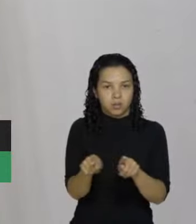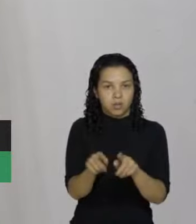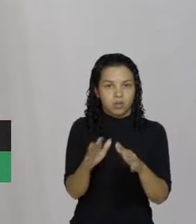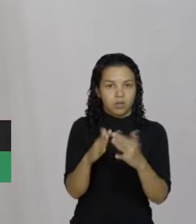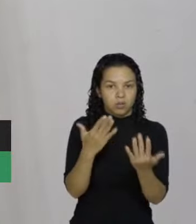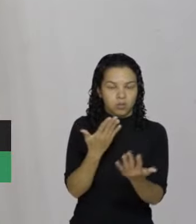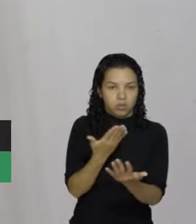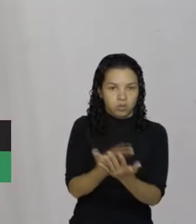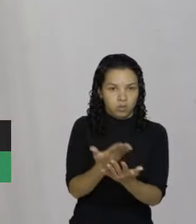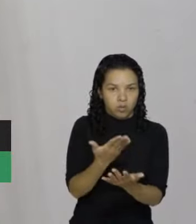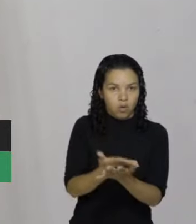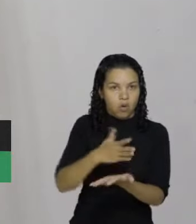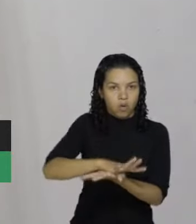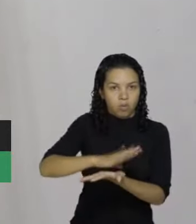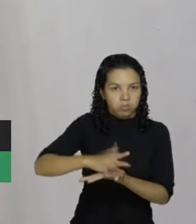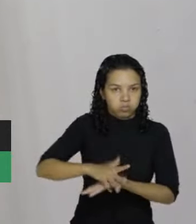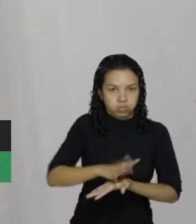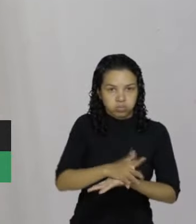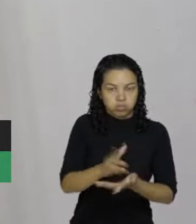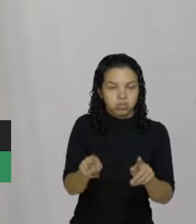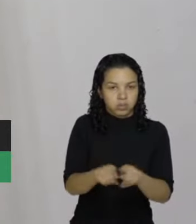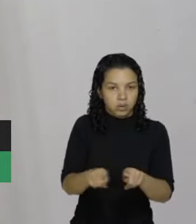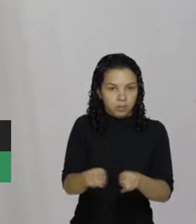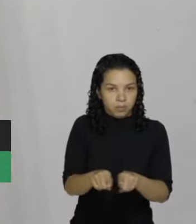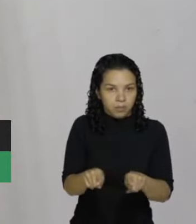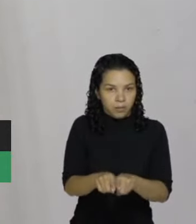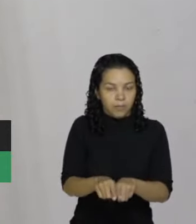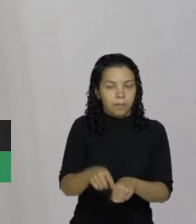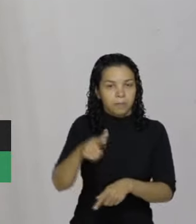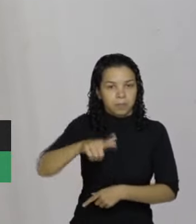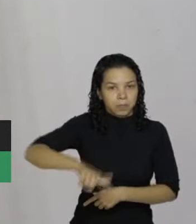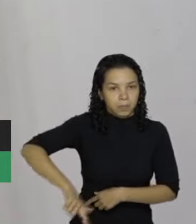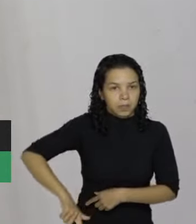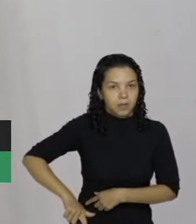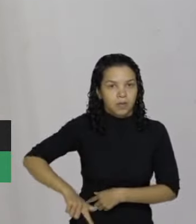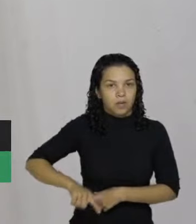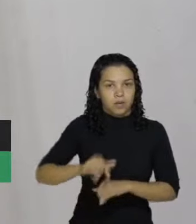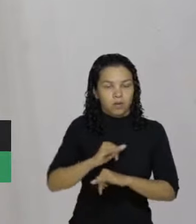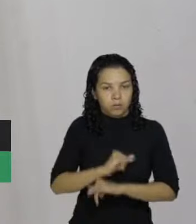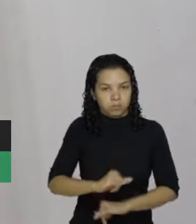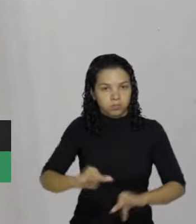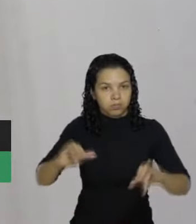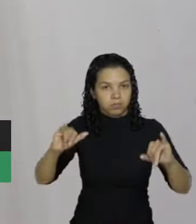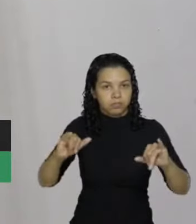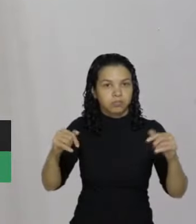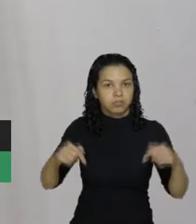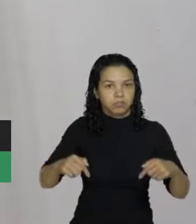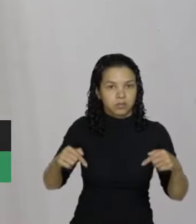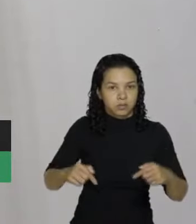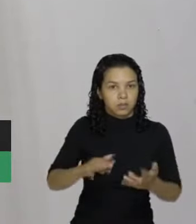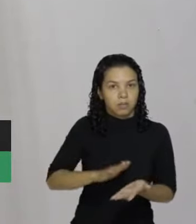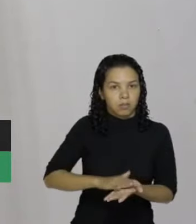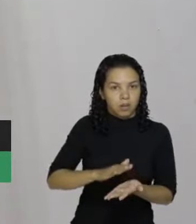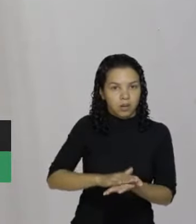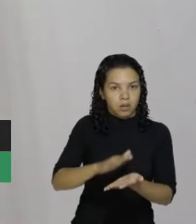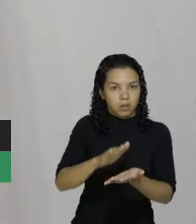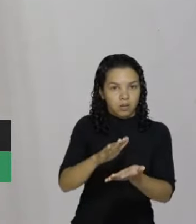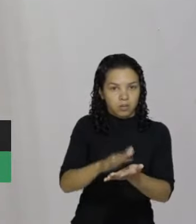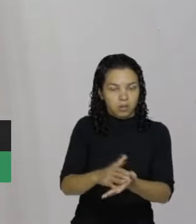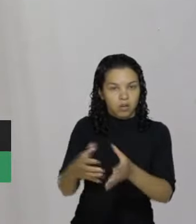samba. Inclusive, eu quero aqui fazer uma manifestação e parabenizar